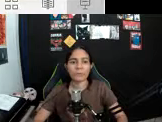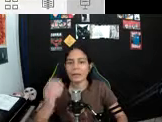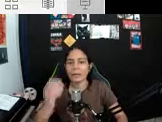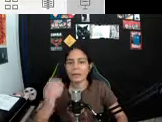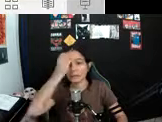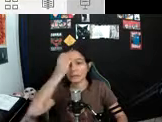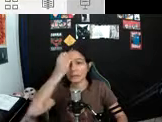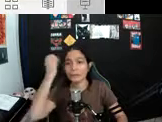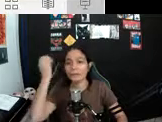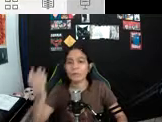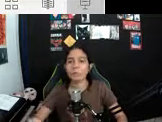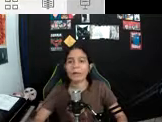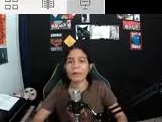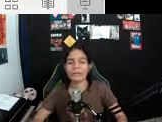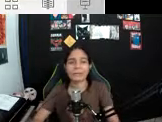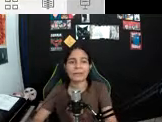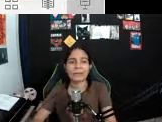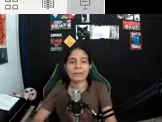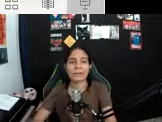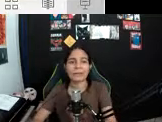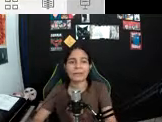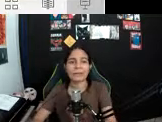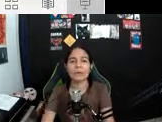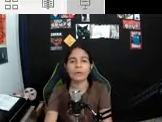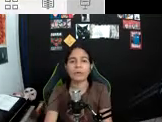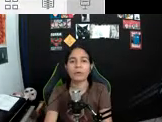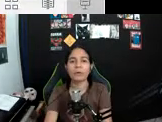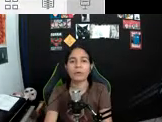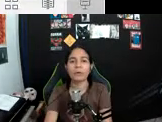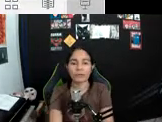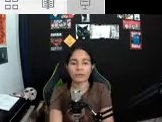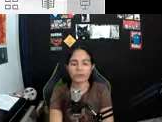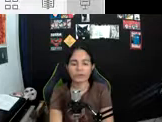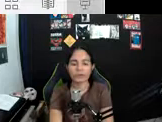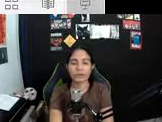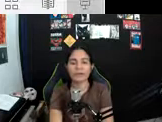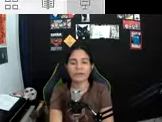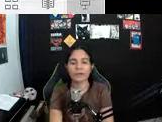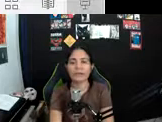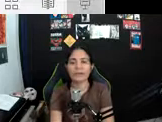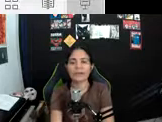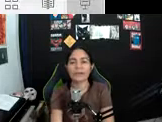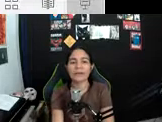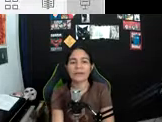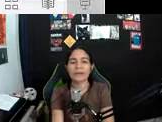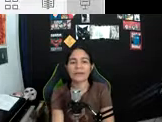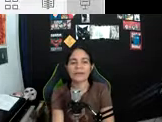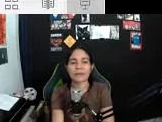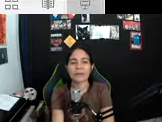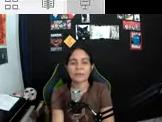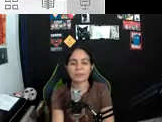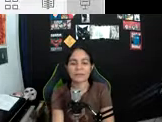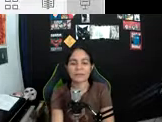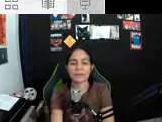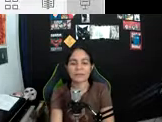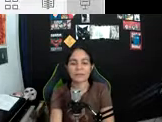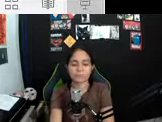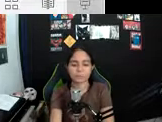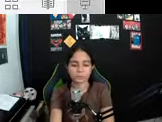Então, vocês como parte integrante da equipe de saúde, das ações que visam satisfazer as necessidades de saúde